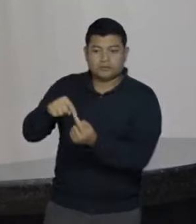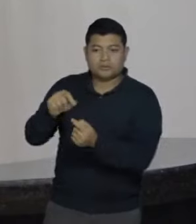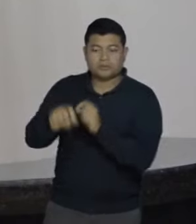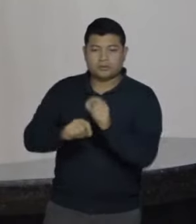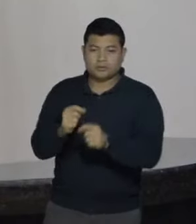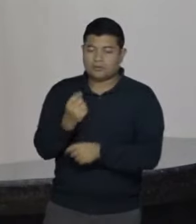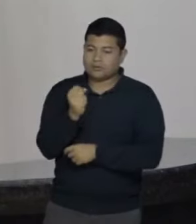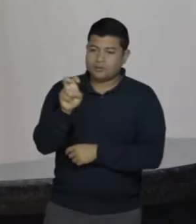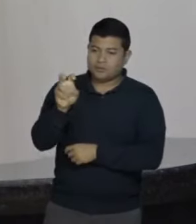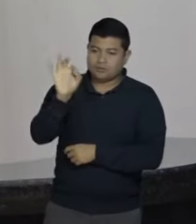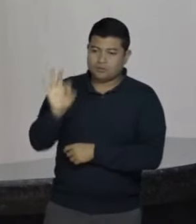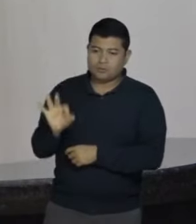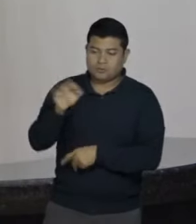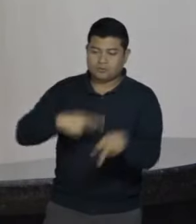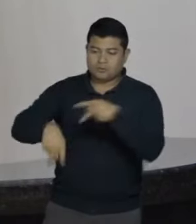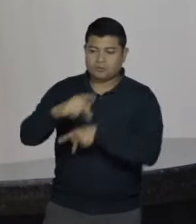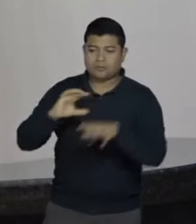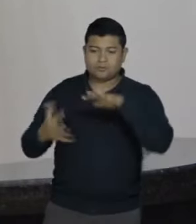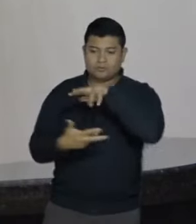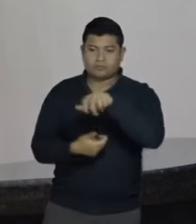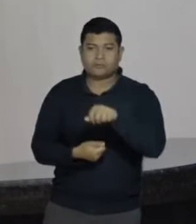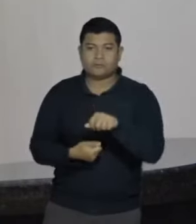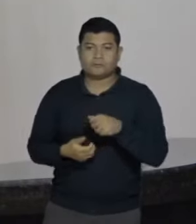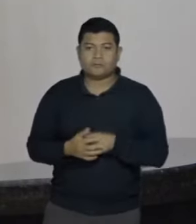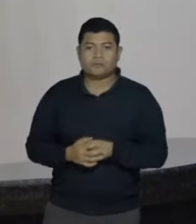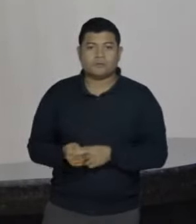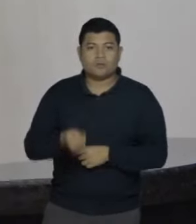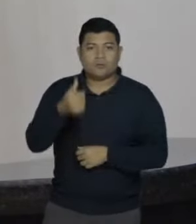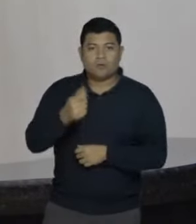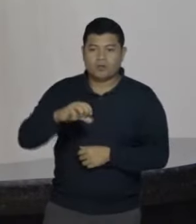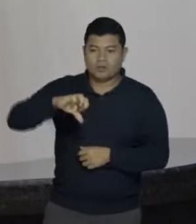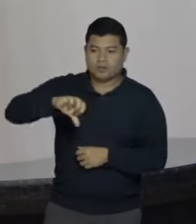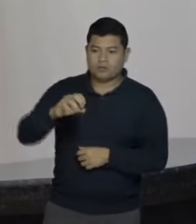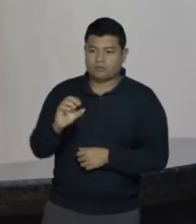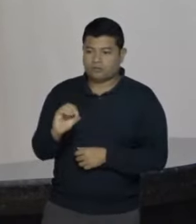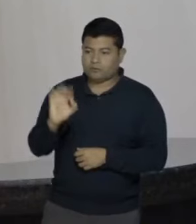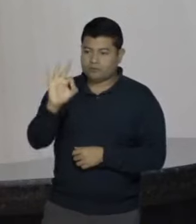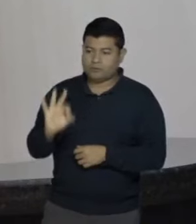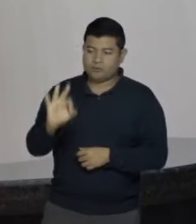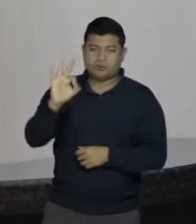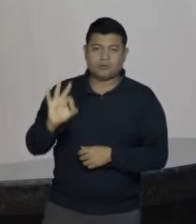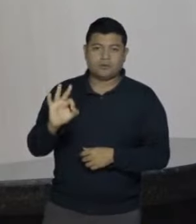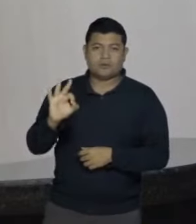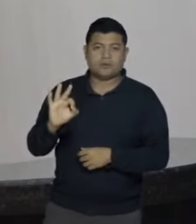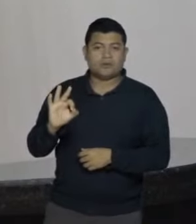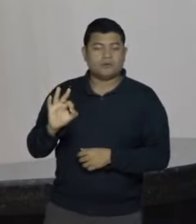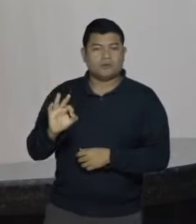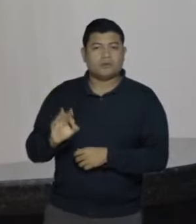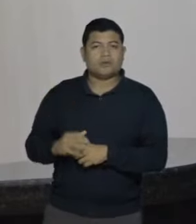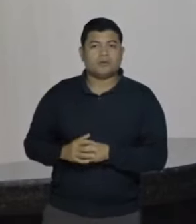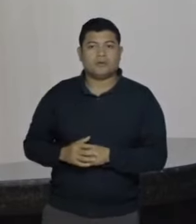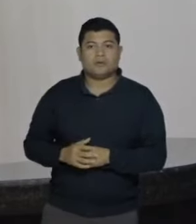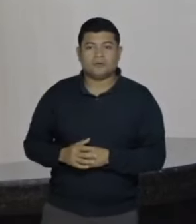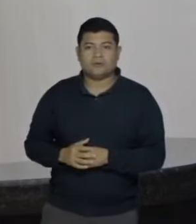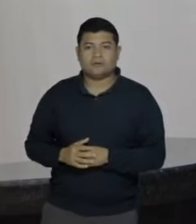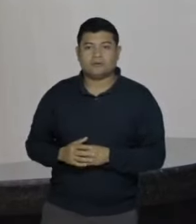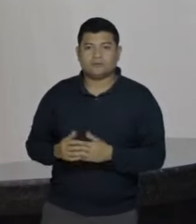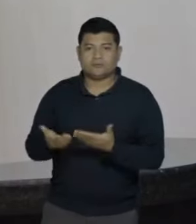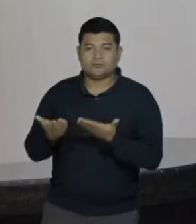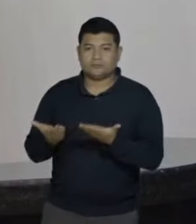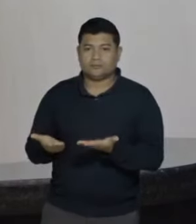levantamento quase 90% da população mundial sem importar